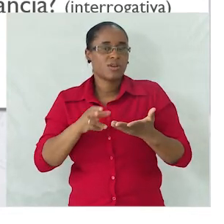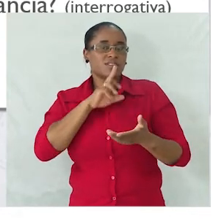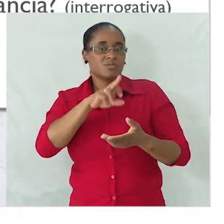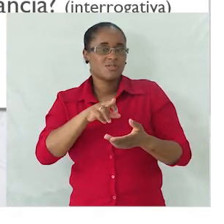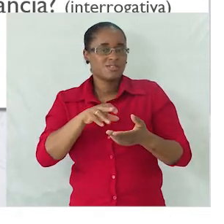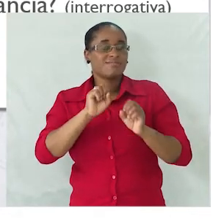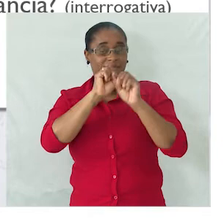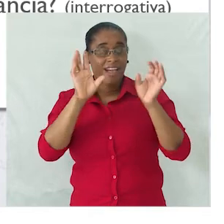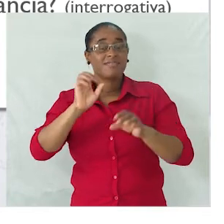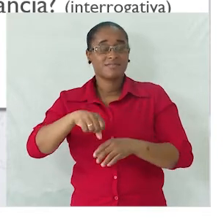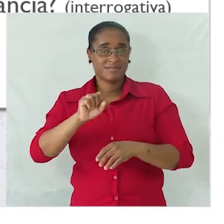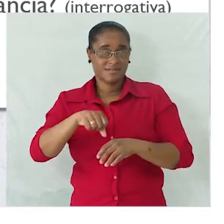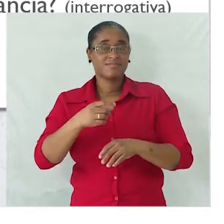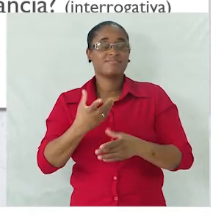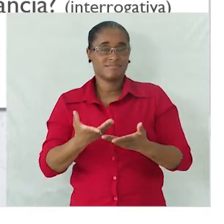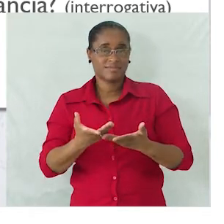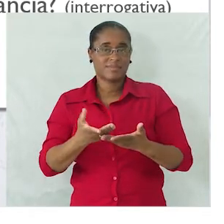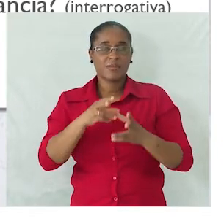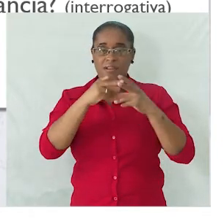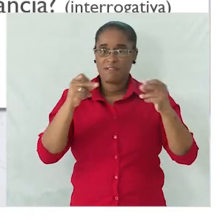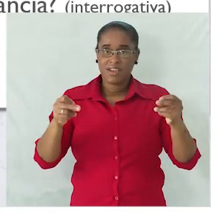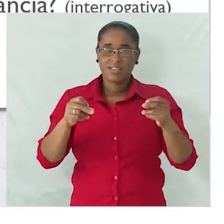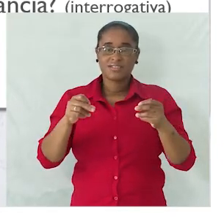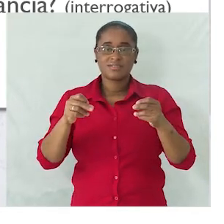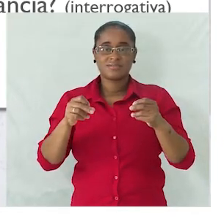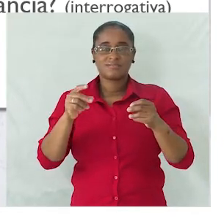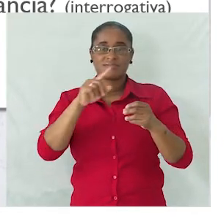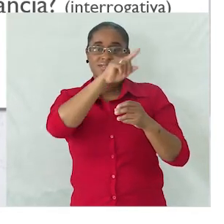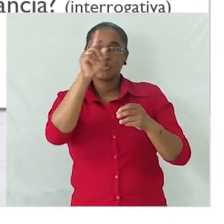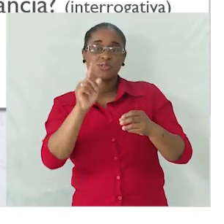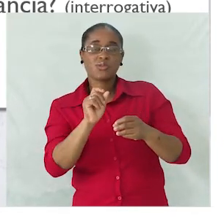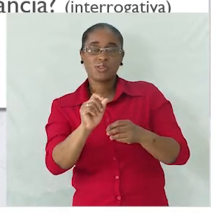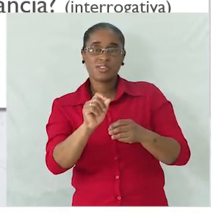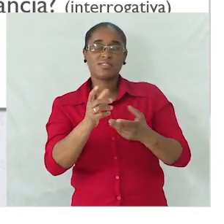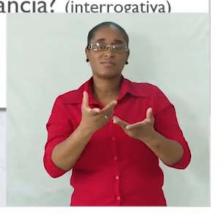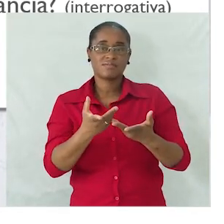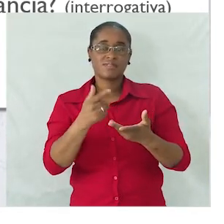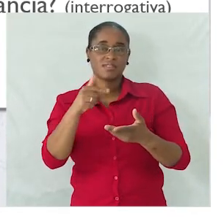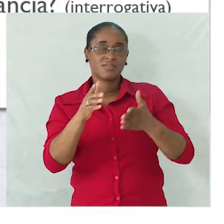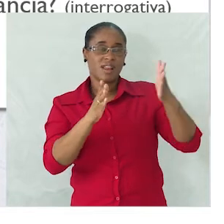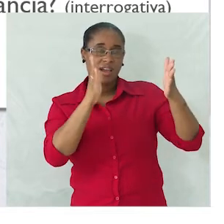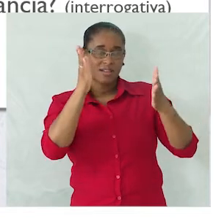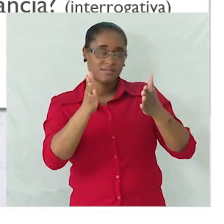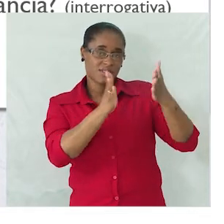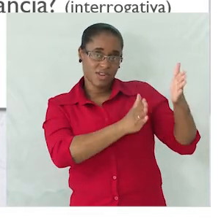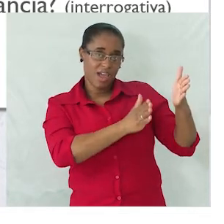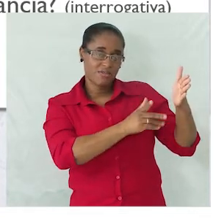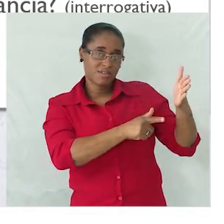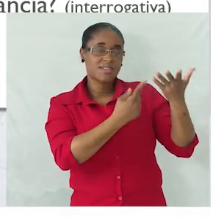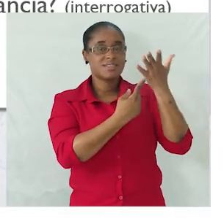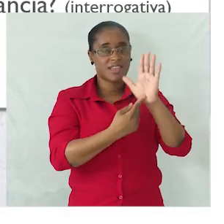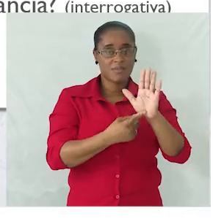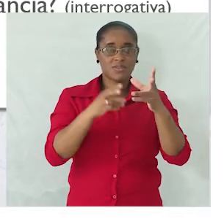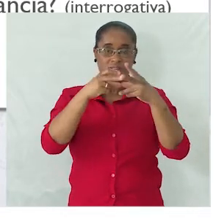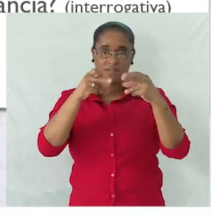sim, não é? É uma frase na interrogativa. Então temos deste lado esquerdo exemplos de